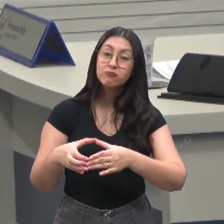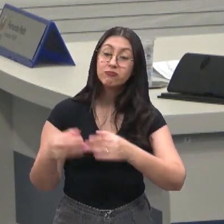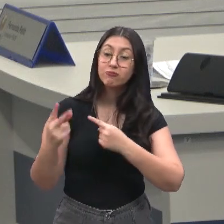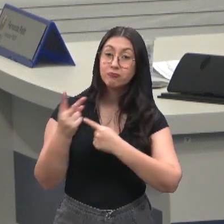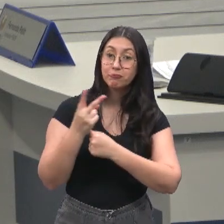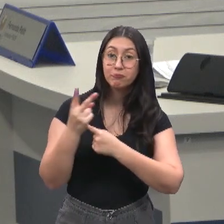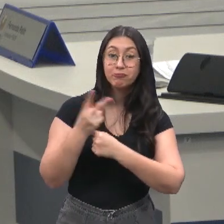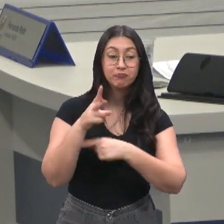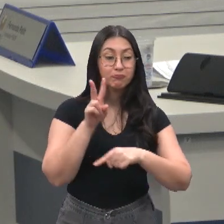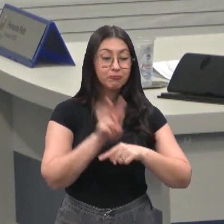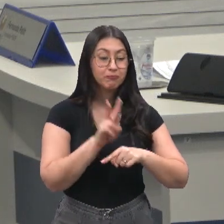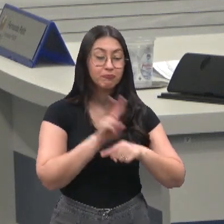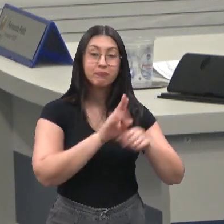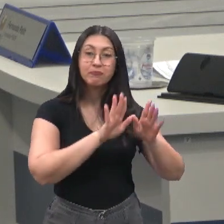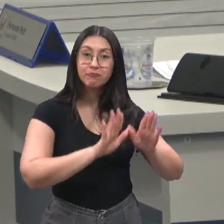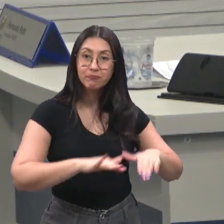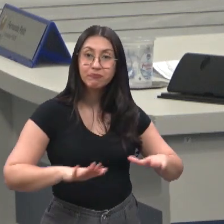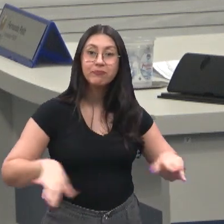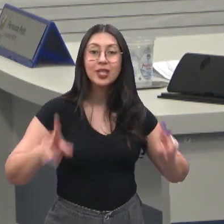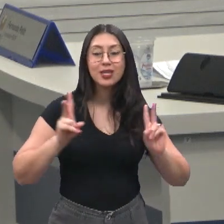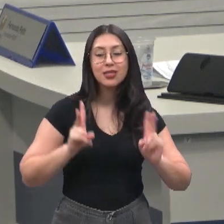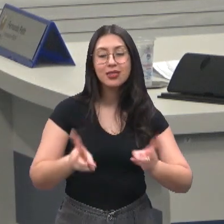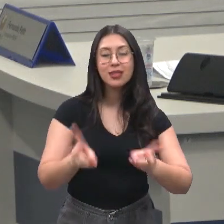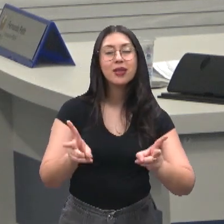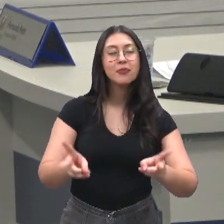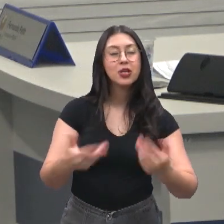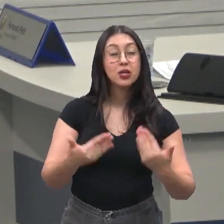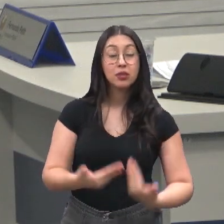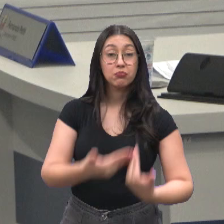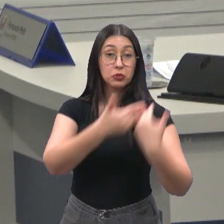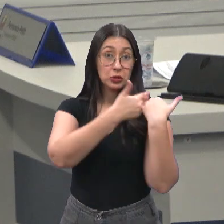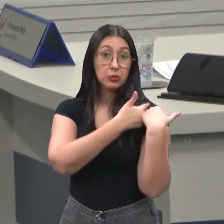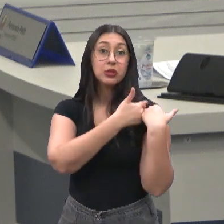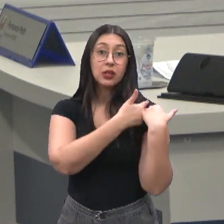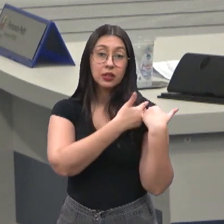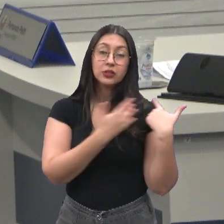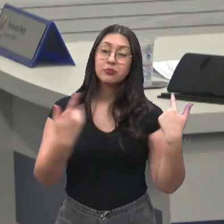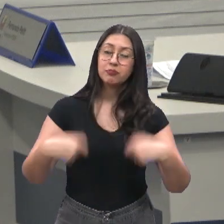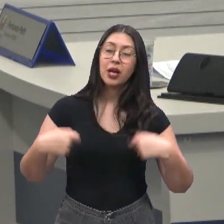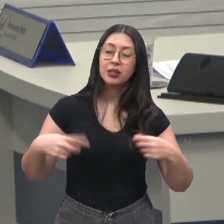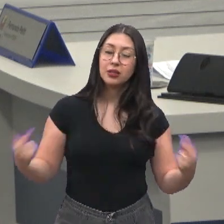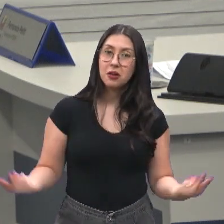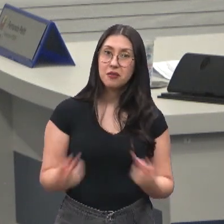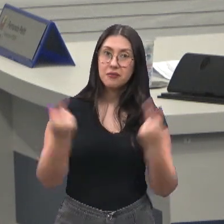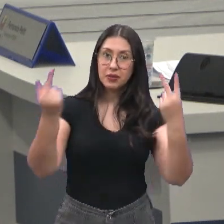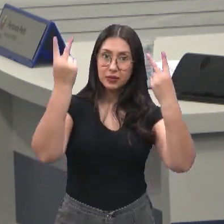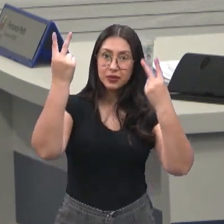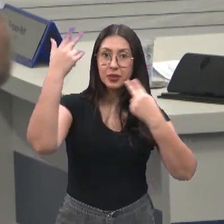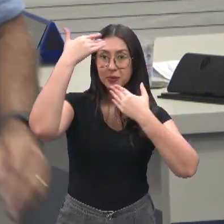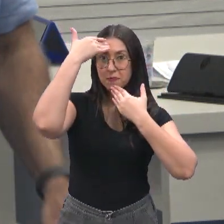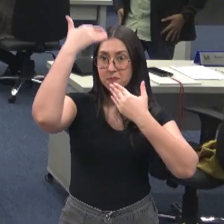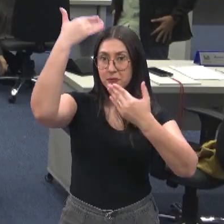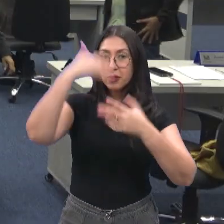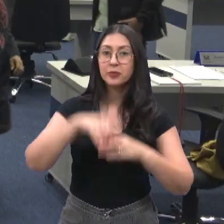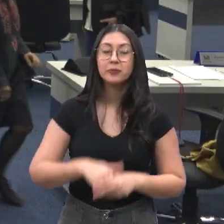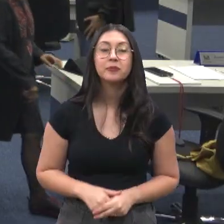nossas crianças e sempre está em conjunto com muita responsabilidade e que precisa ser valorizado. Obrigado, Gilson. Obrigado, vereador Marcão,